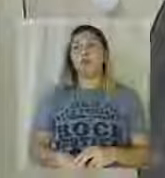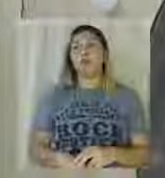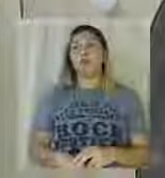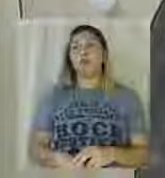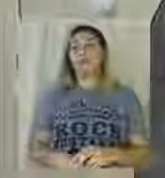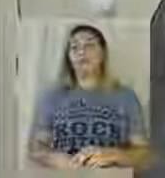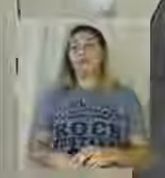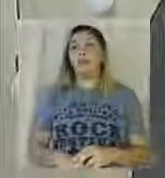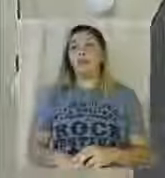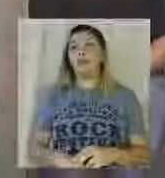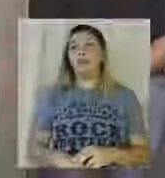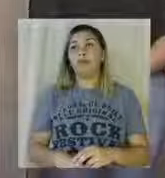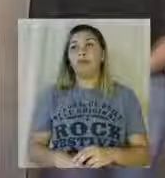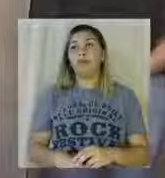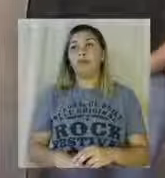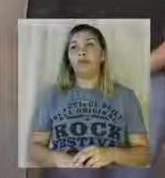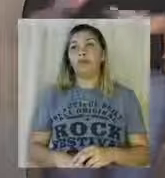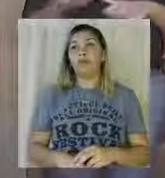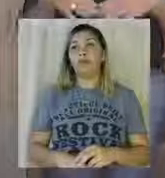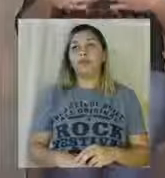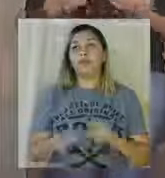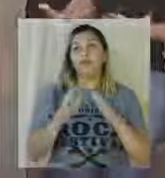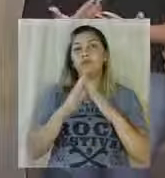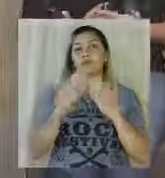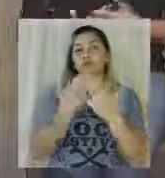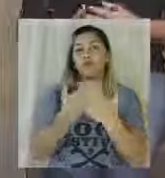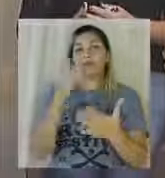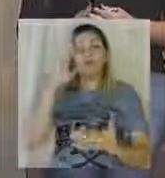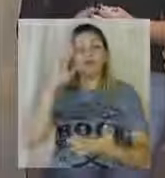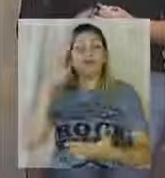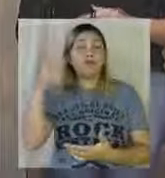O que você, na verdade, consertaria nessa escola?